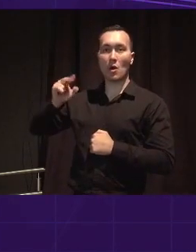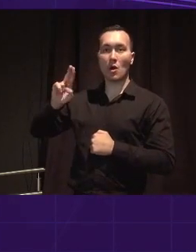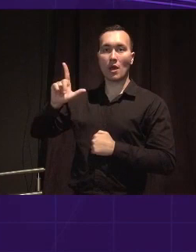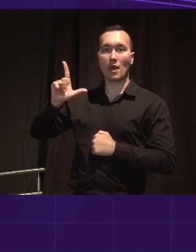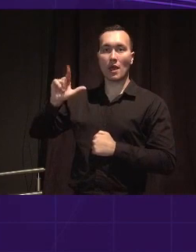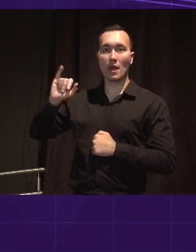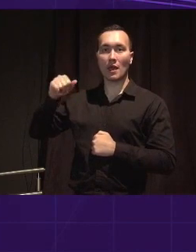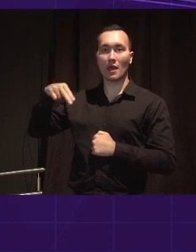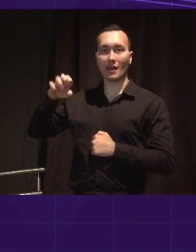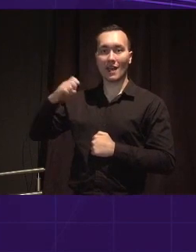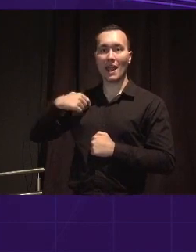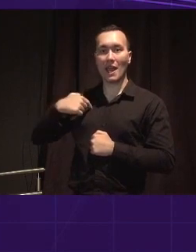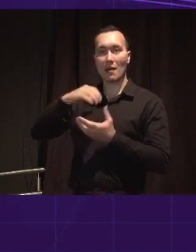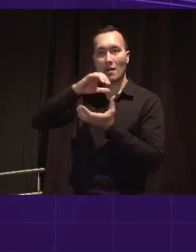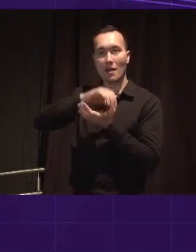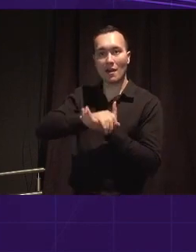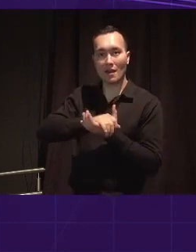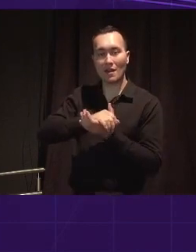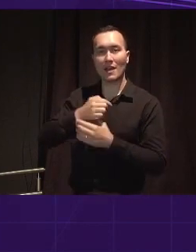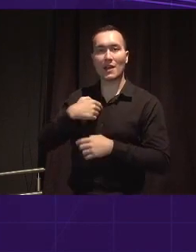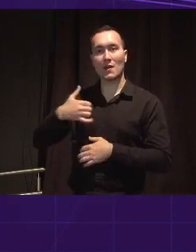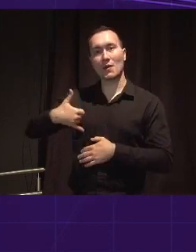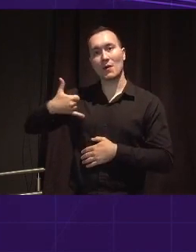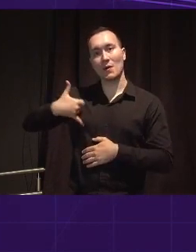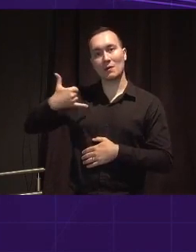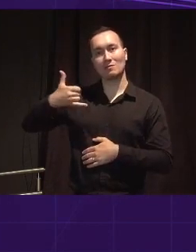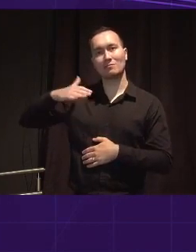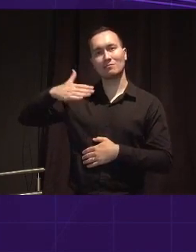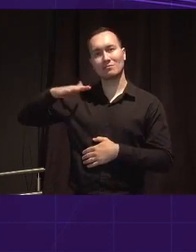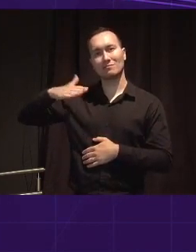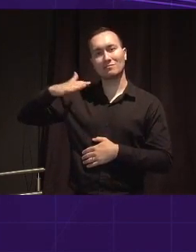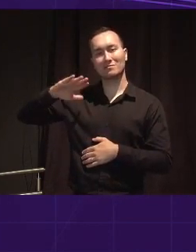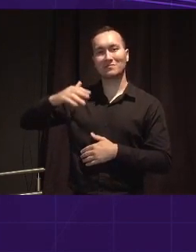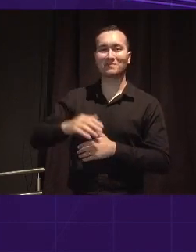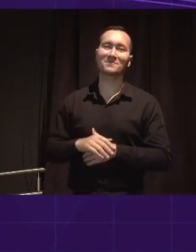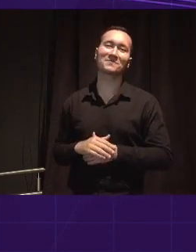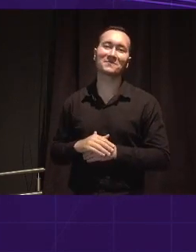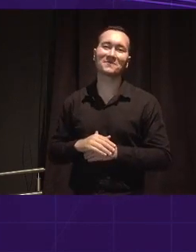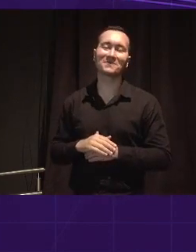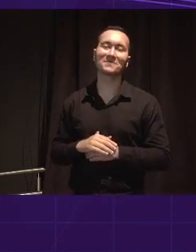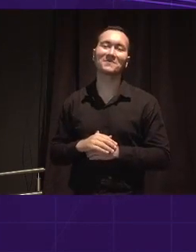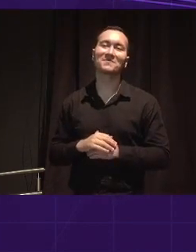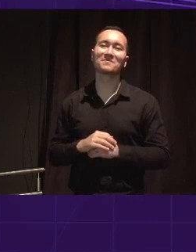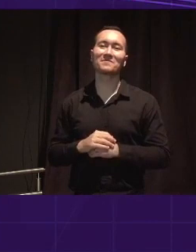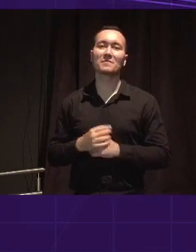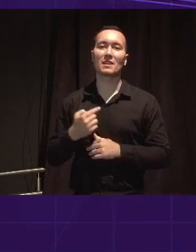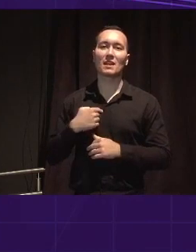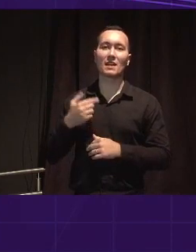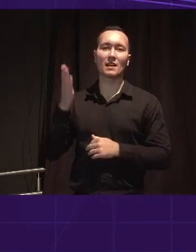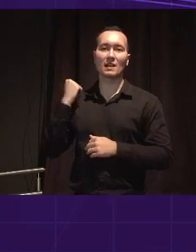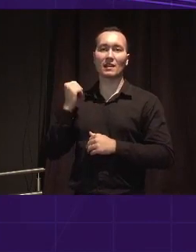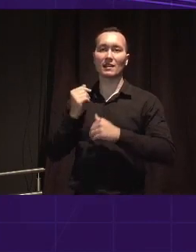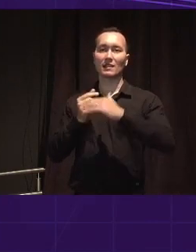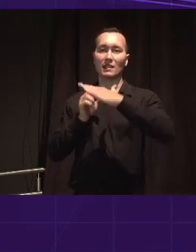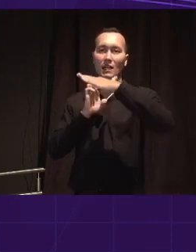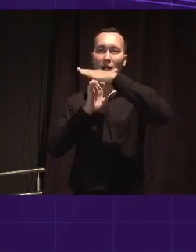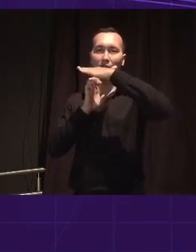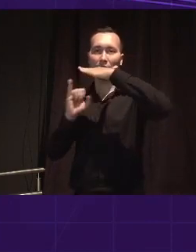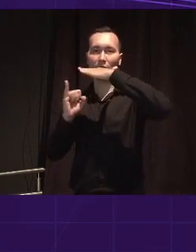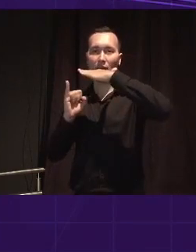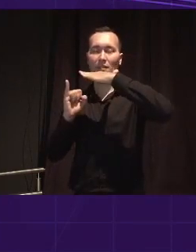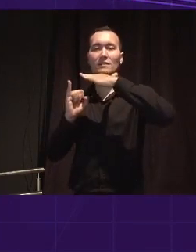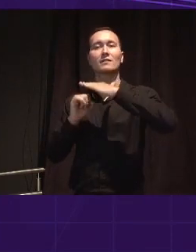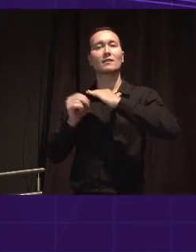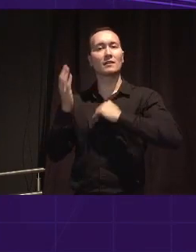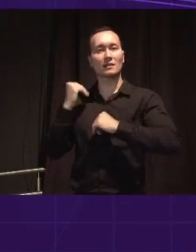eu tenho meia idade, mais ou menos, né? Eu tive um startup Motorola, então vocês já podem ver qual é a minha idade aqui. Tenho